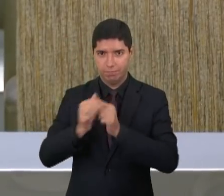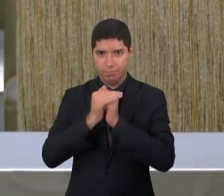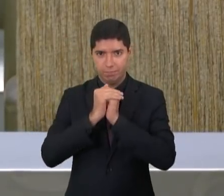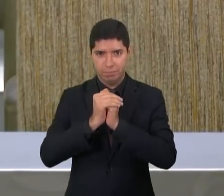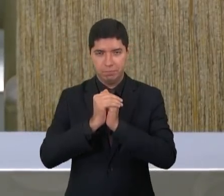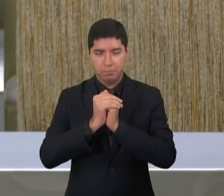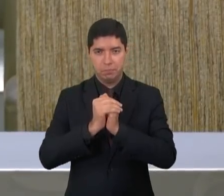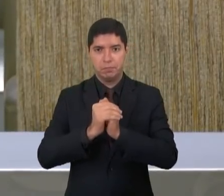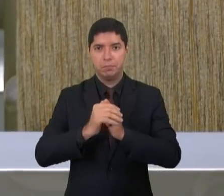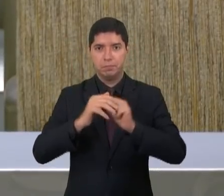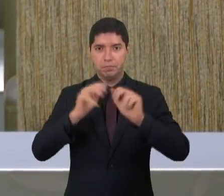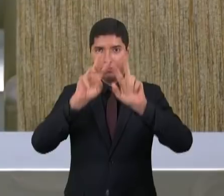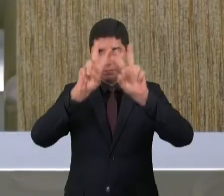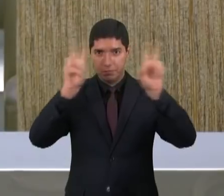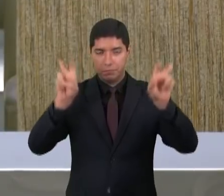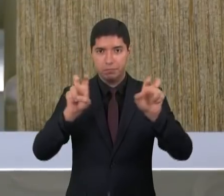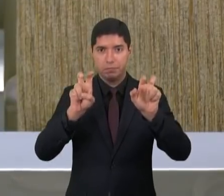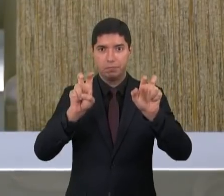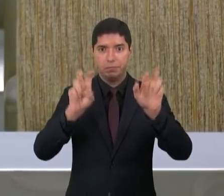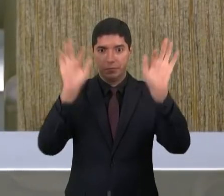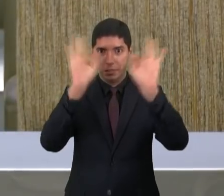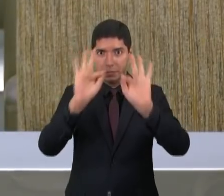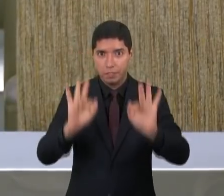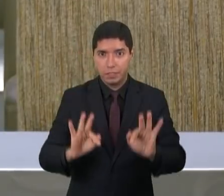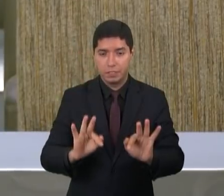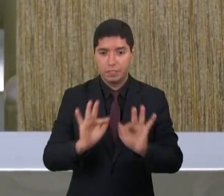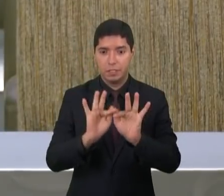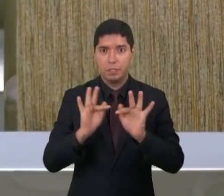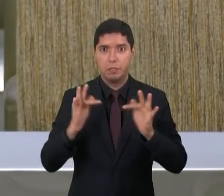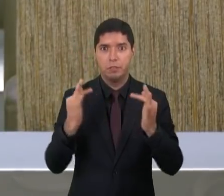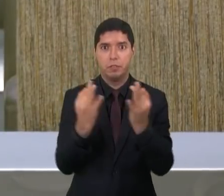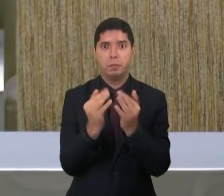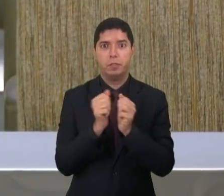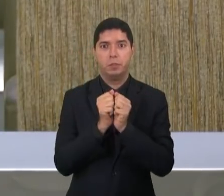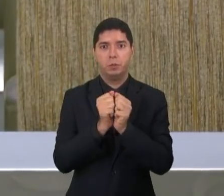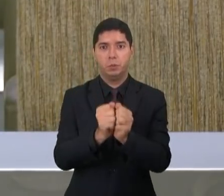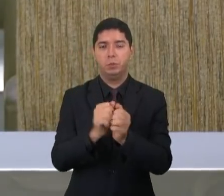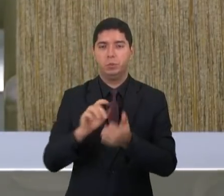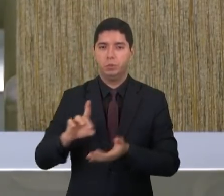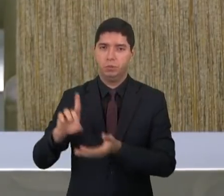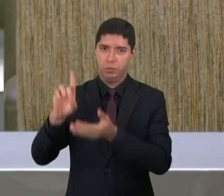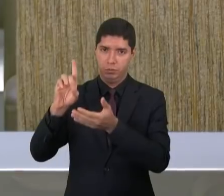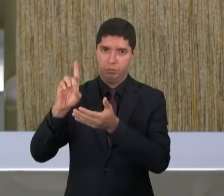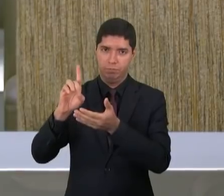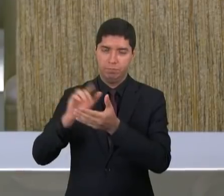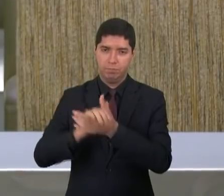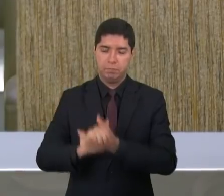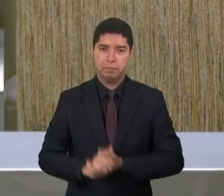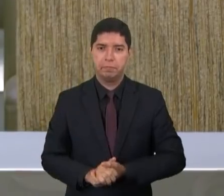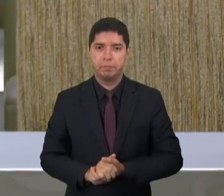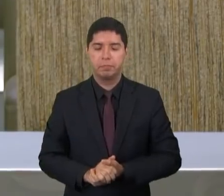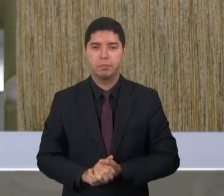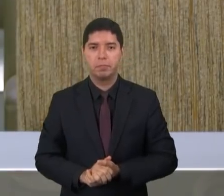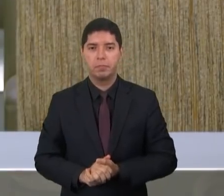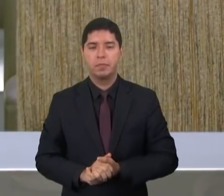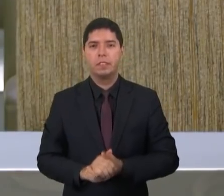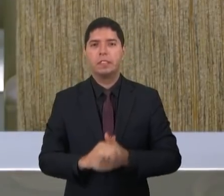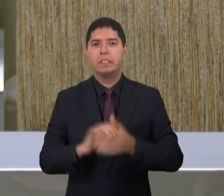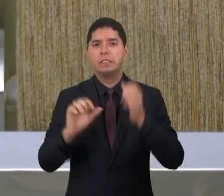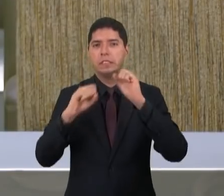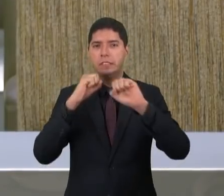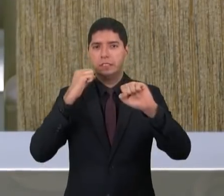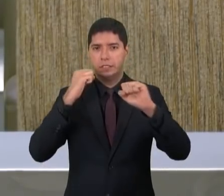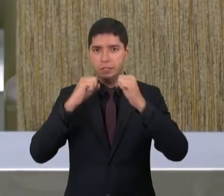A felicidade da família que tem Deus ao seu lado. O Salmo de número